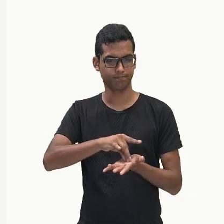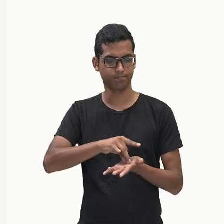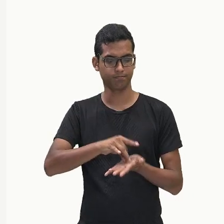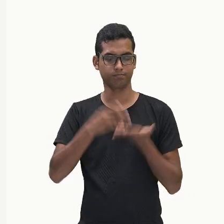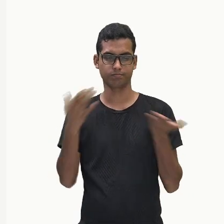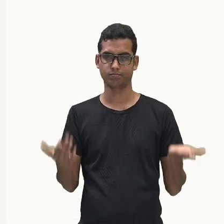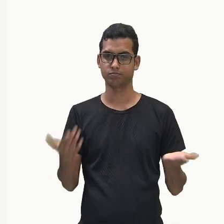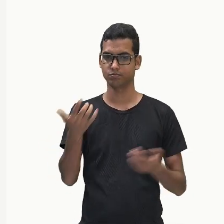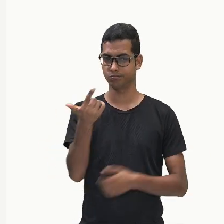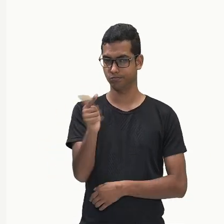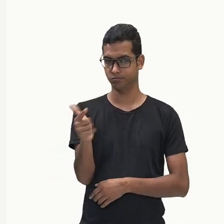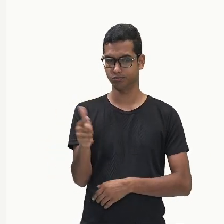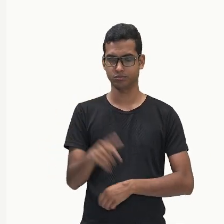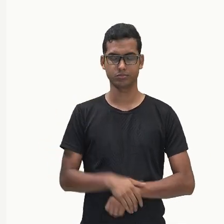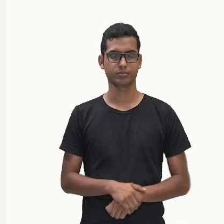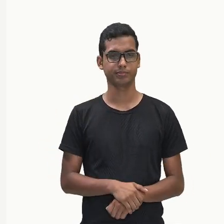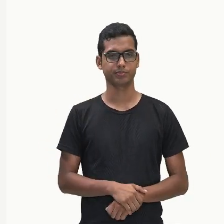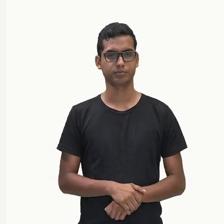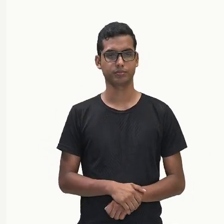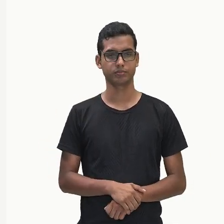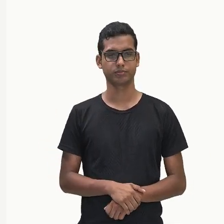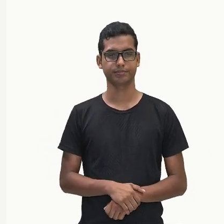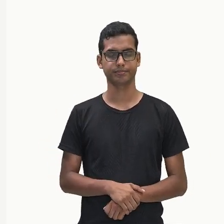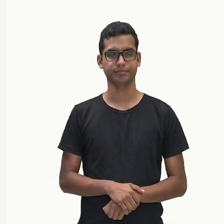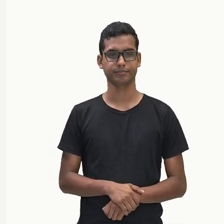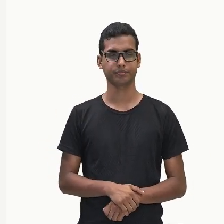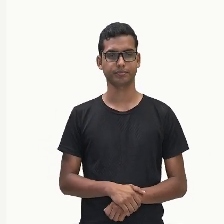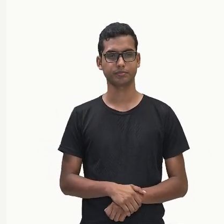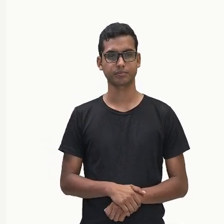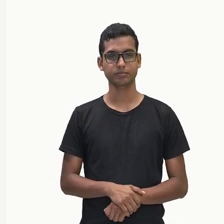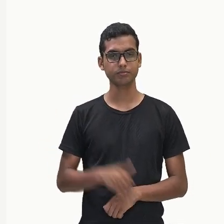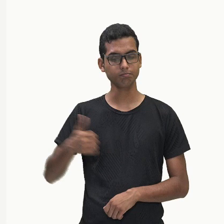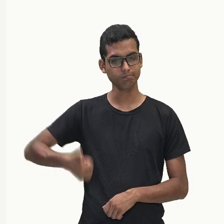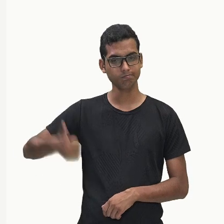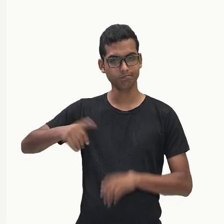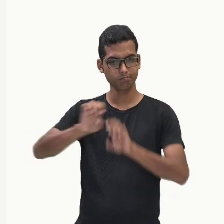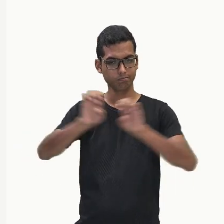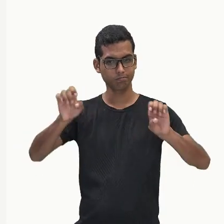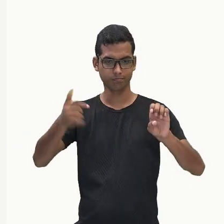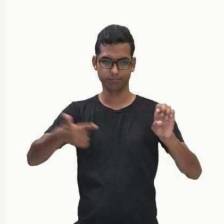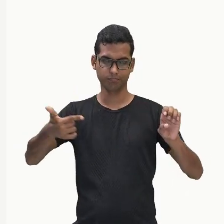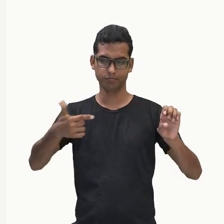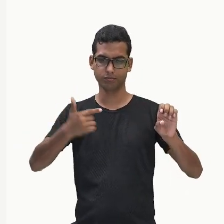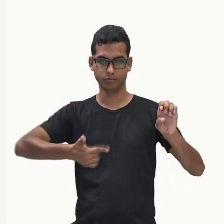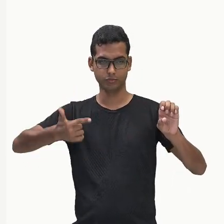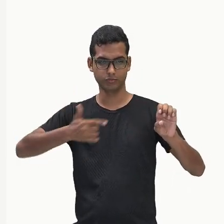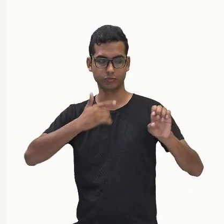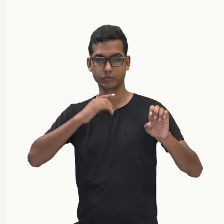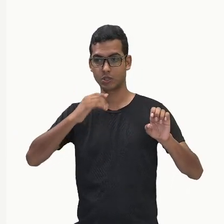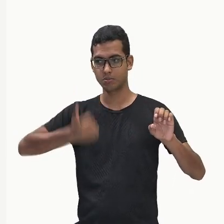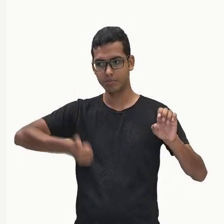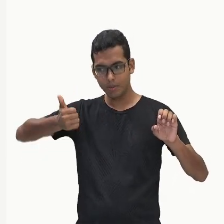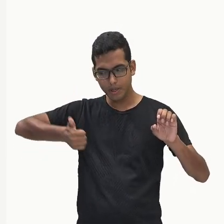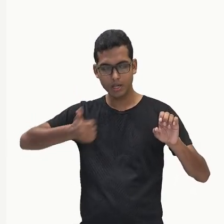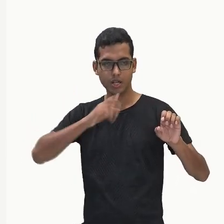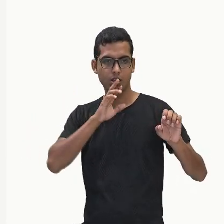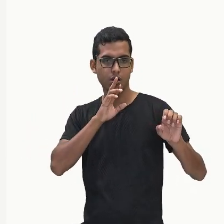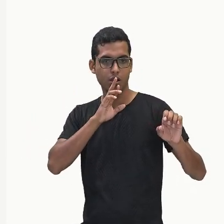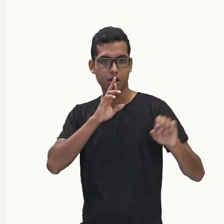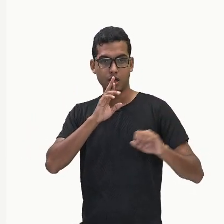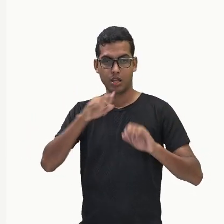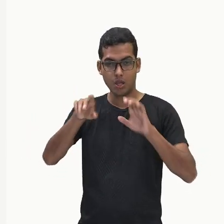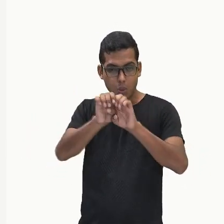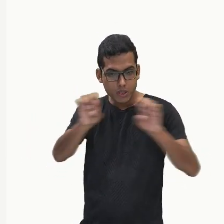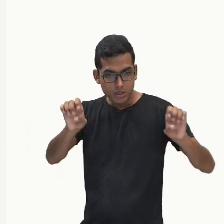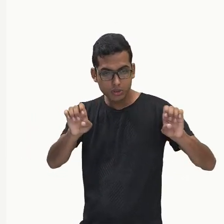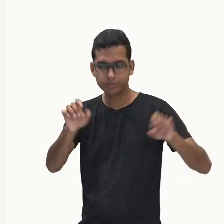tá? Então não vai existir uma solução para essa primeira equação, só vai existir então solução para a outra, né?